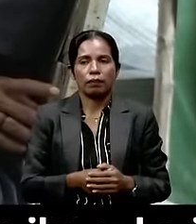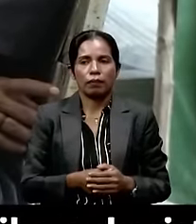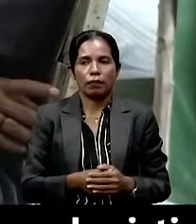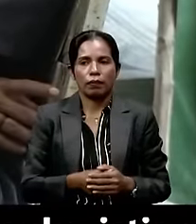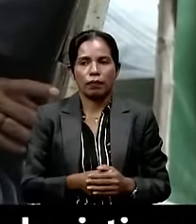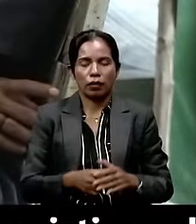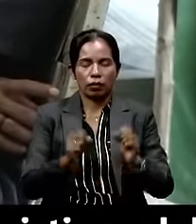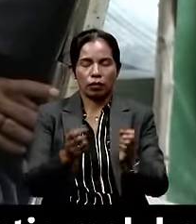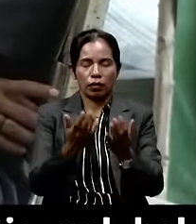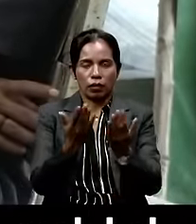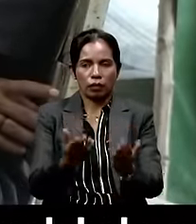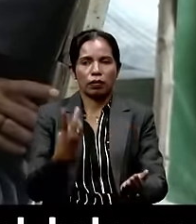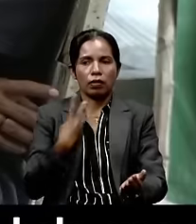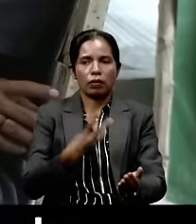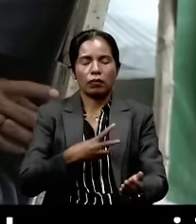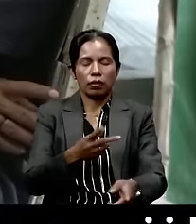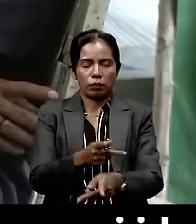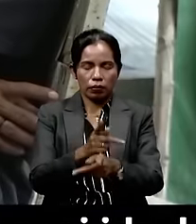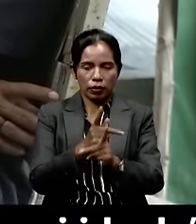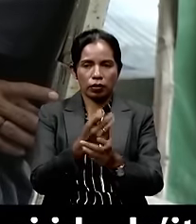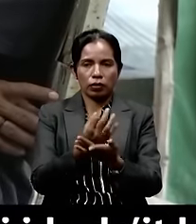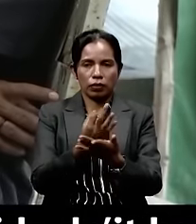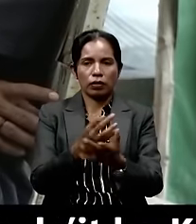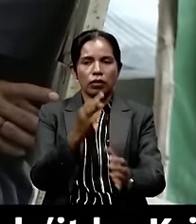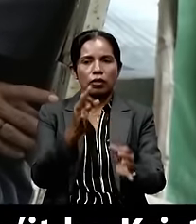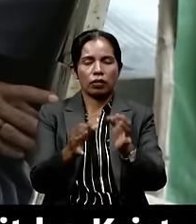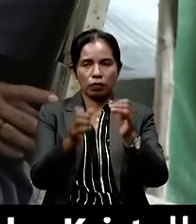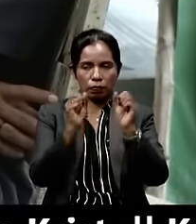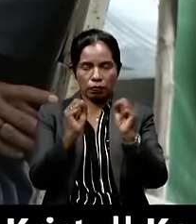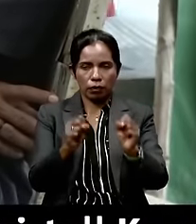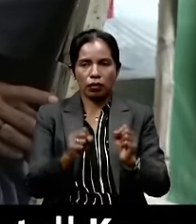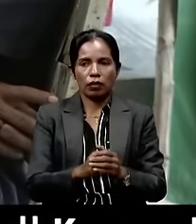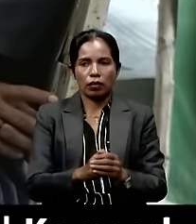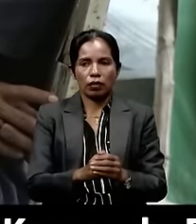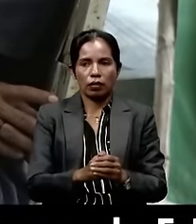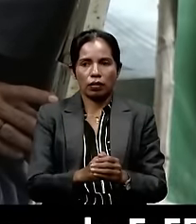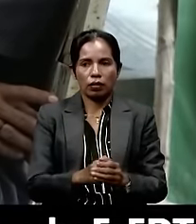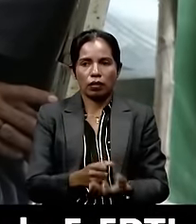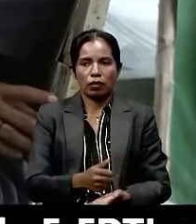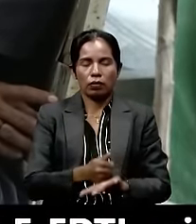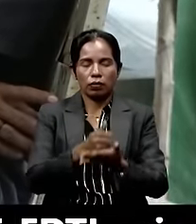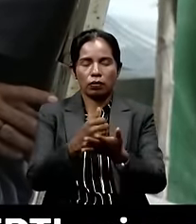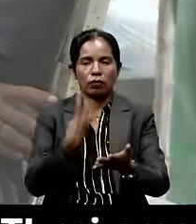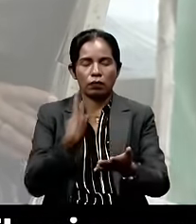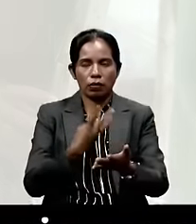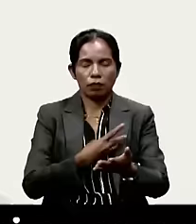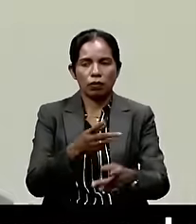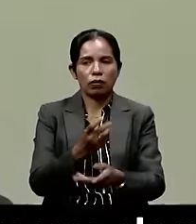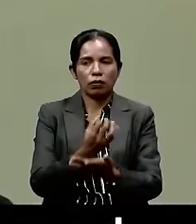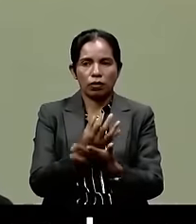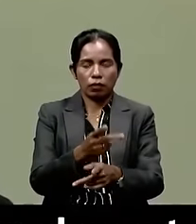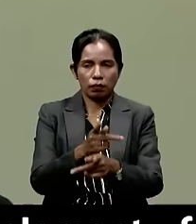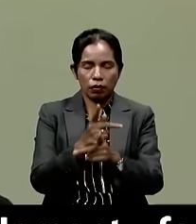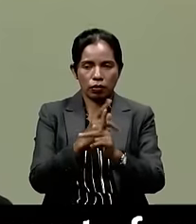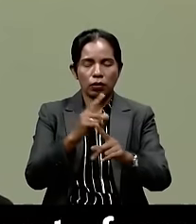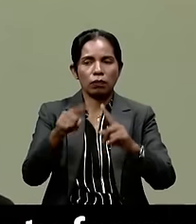atu bel ha kemana ami credit ne se bele kare tersamba buka sulu samba ami credit itu se